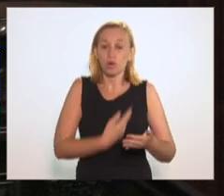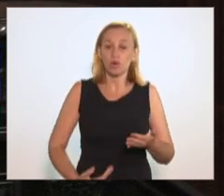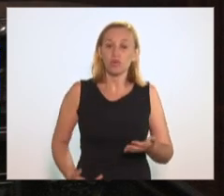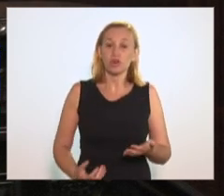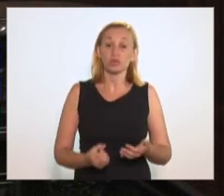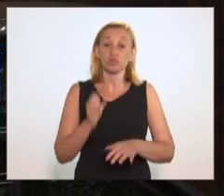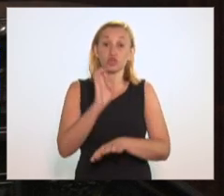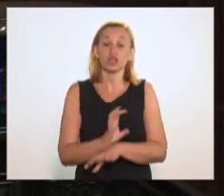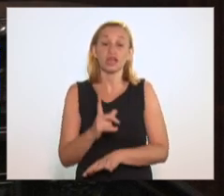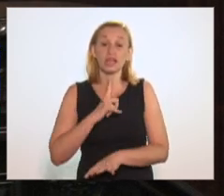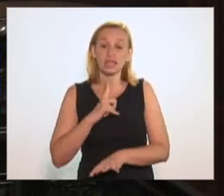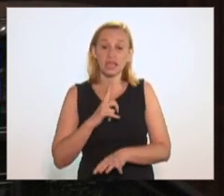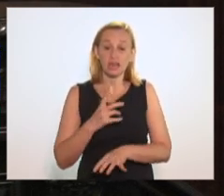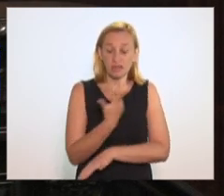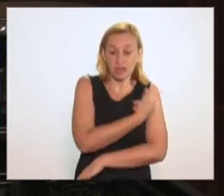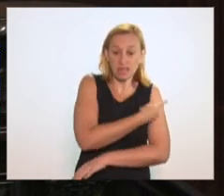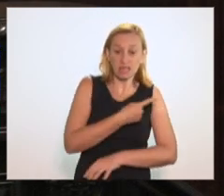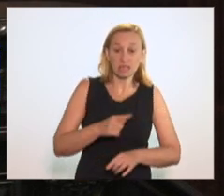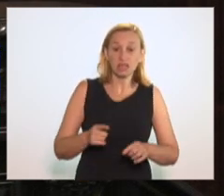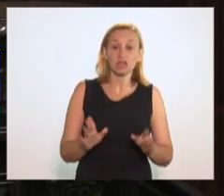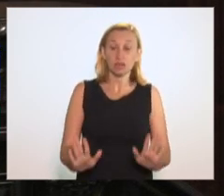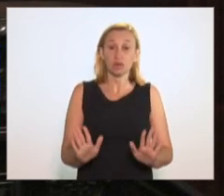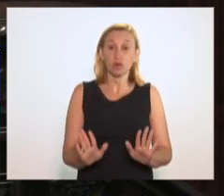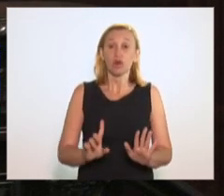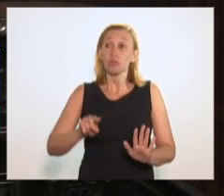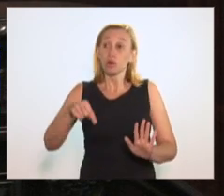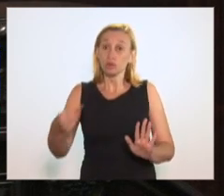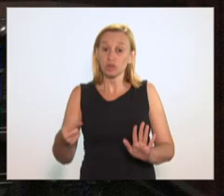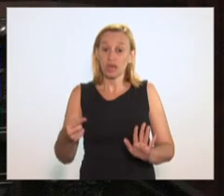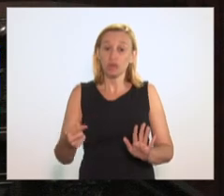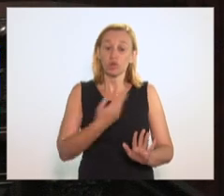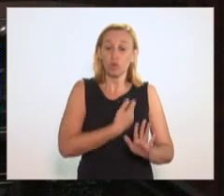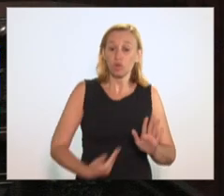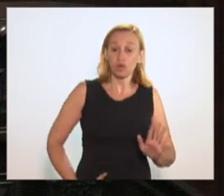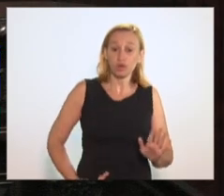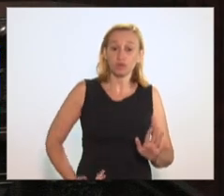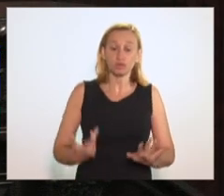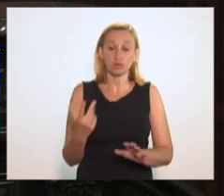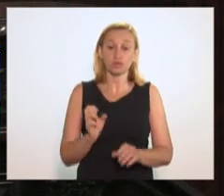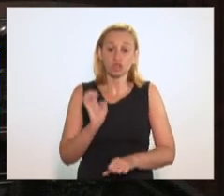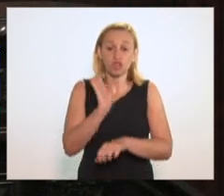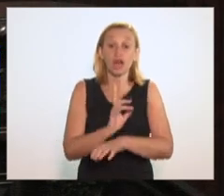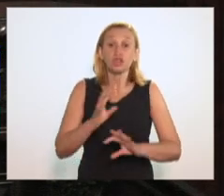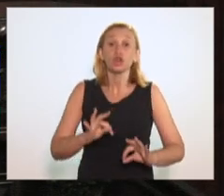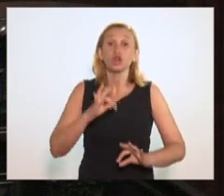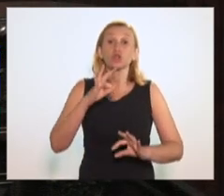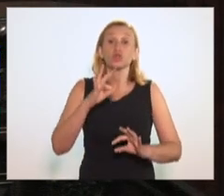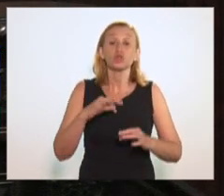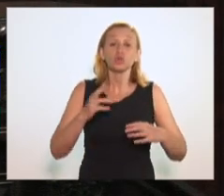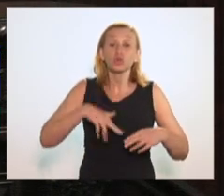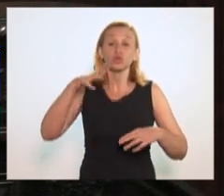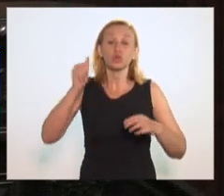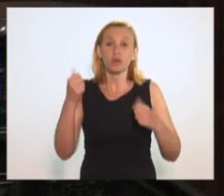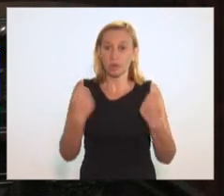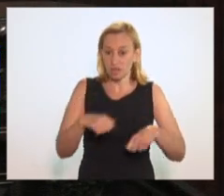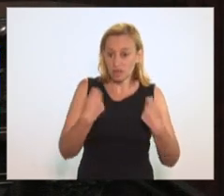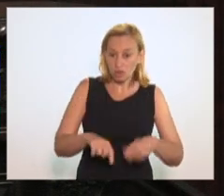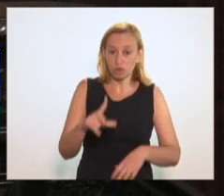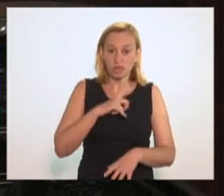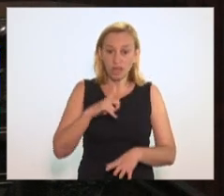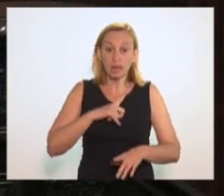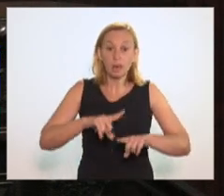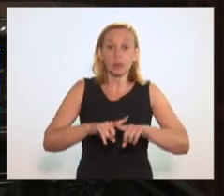outro lado, o governo do Estado nunca precisou adquirir, porque nós, no Brasil, temos uma prática de